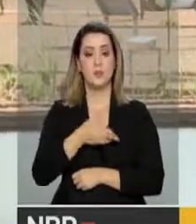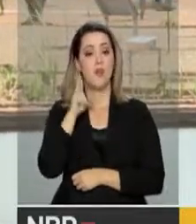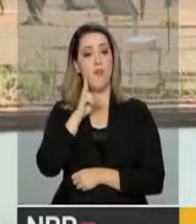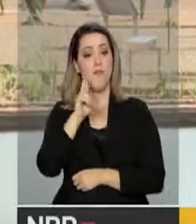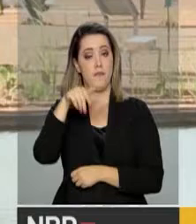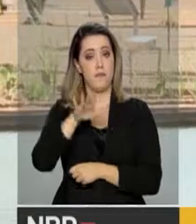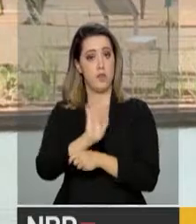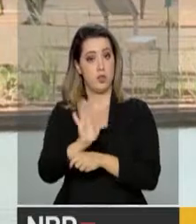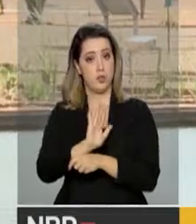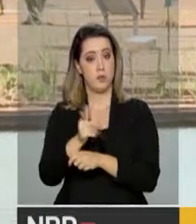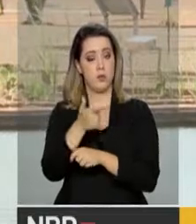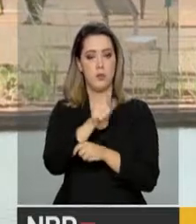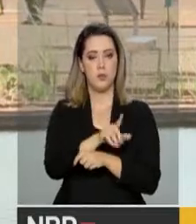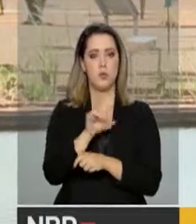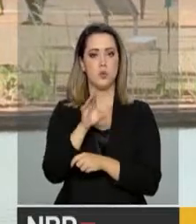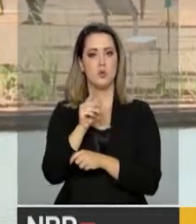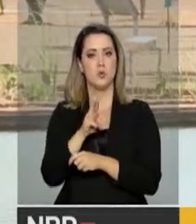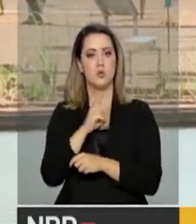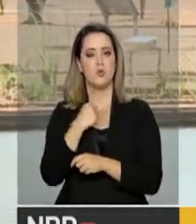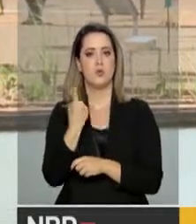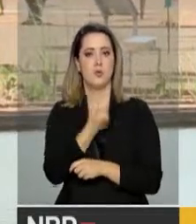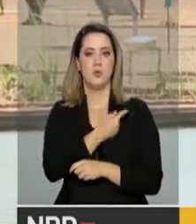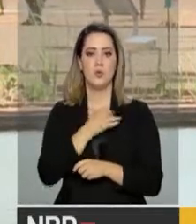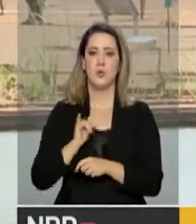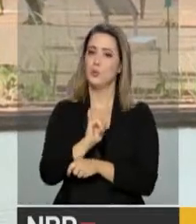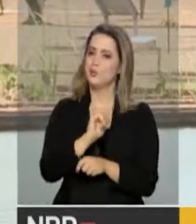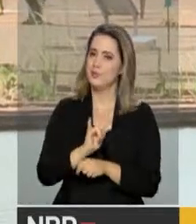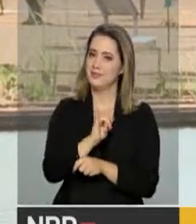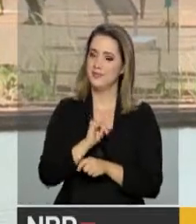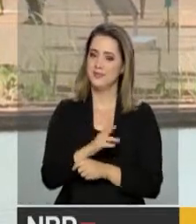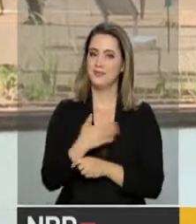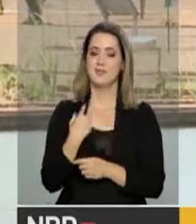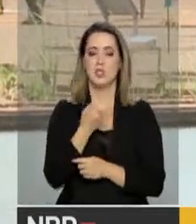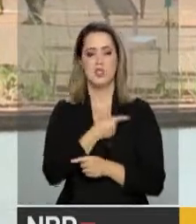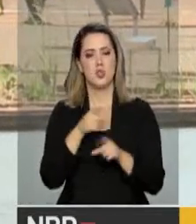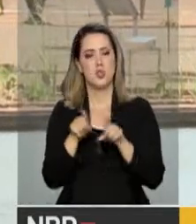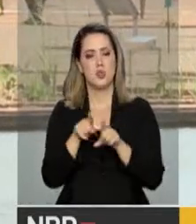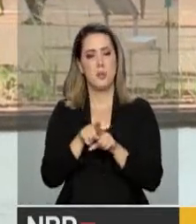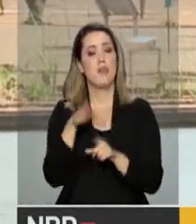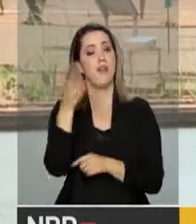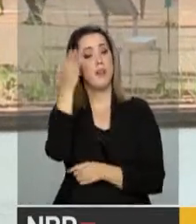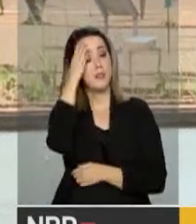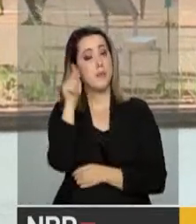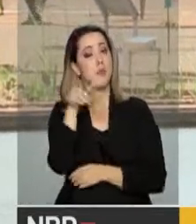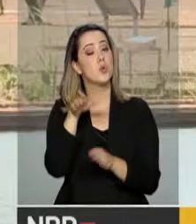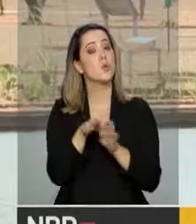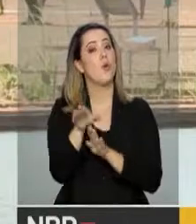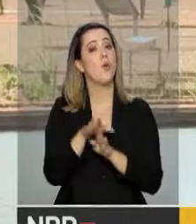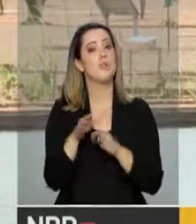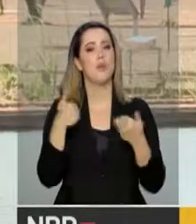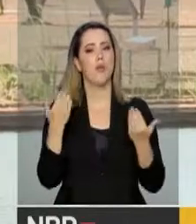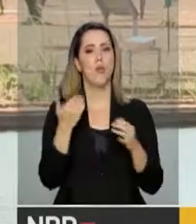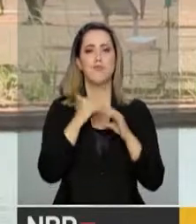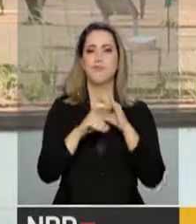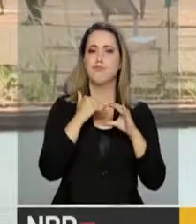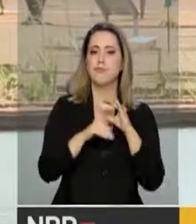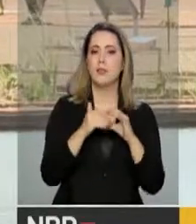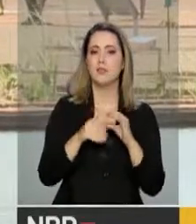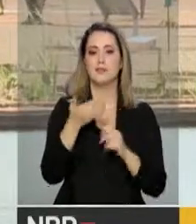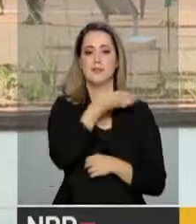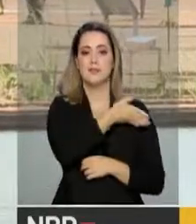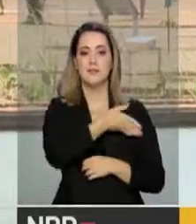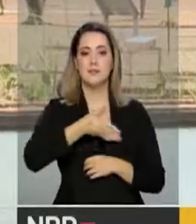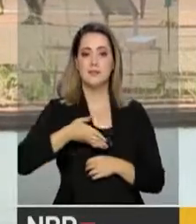rever esse e outros programas, é só entrar no nosso canal no YouTube. E a gente também conta com a sua sugestão de entrevista. Manda um e-mail para a gente, para